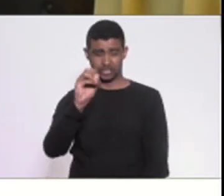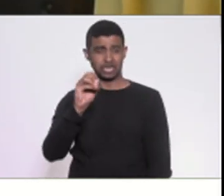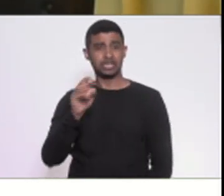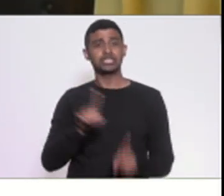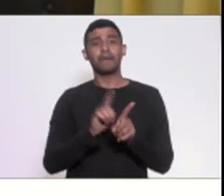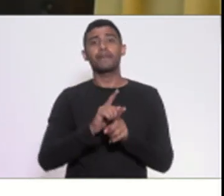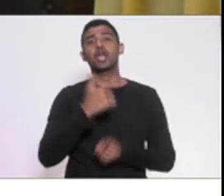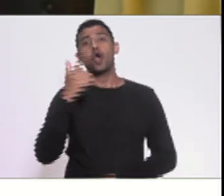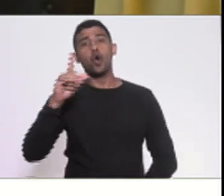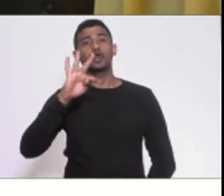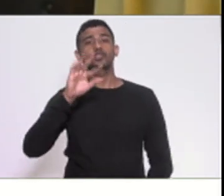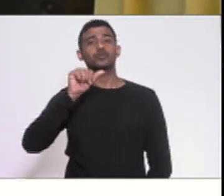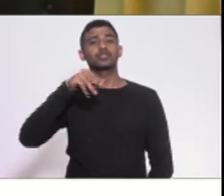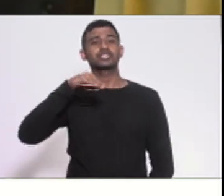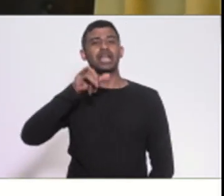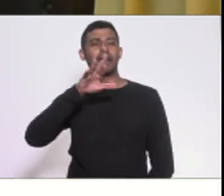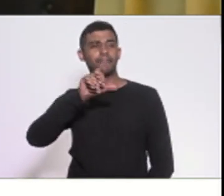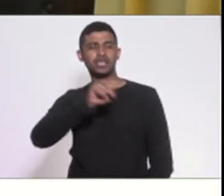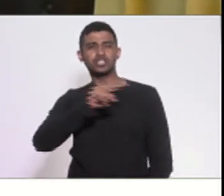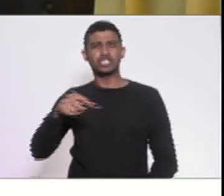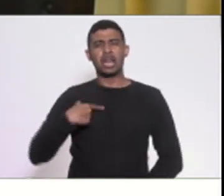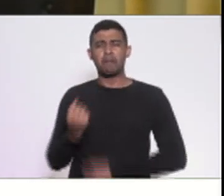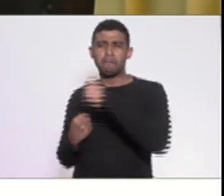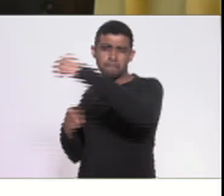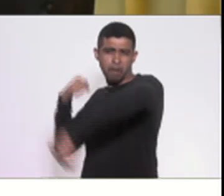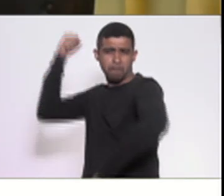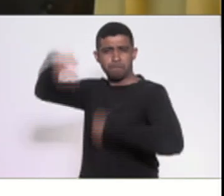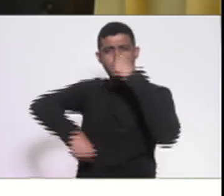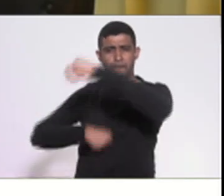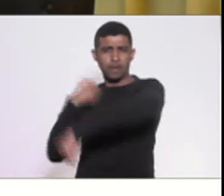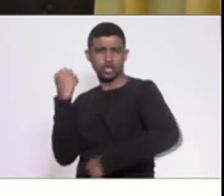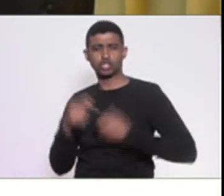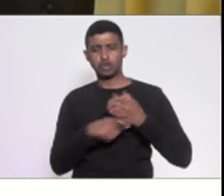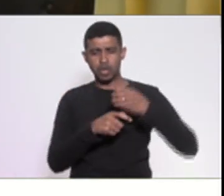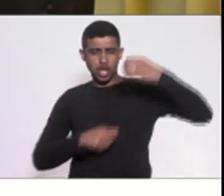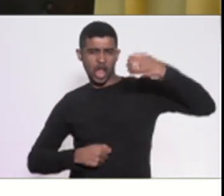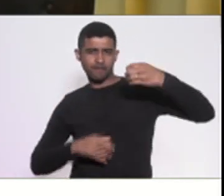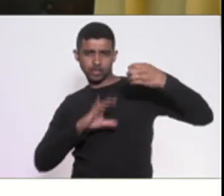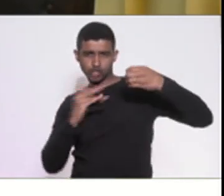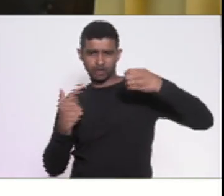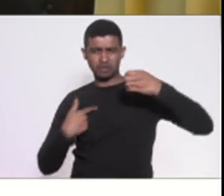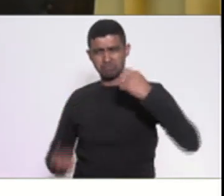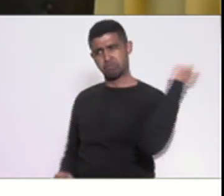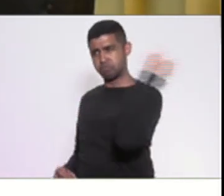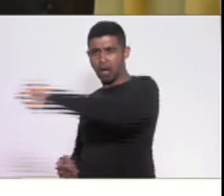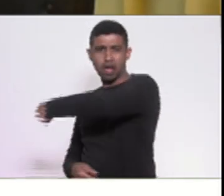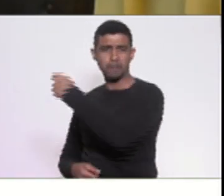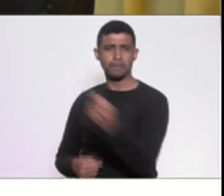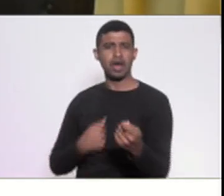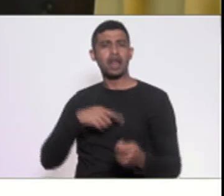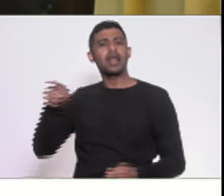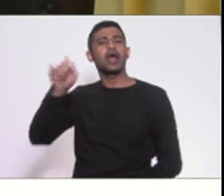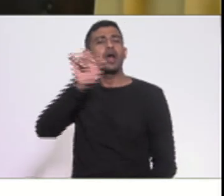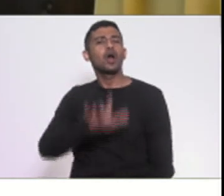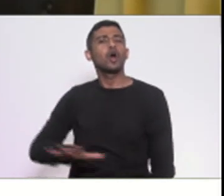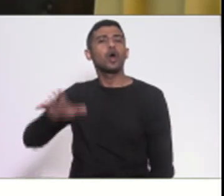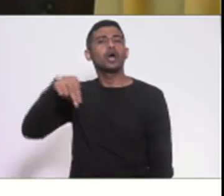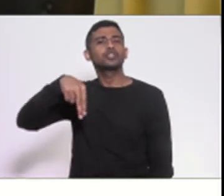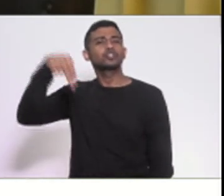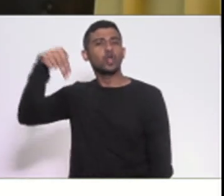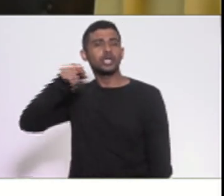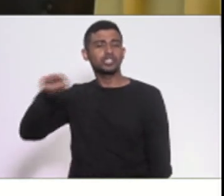Tamires Blanco, de 30 anos, morta com socos e garrafadas no Morro do Urubu, na zona norte do Rio de Janeiro. O bebê de